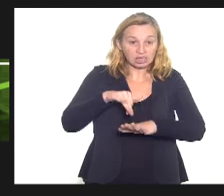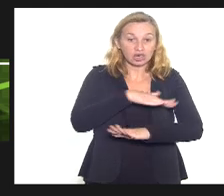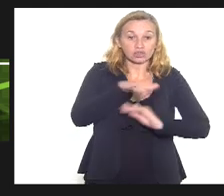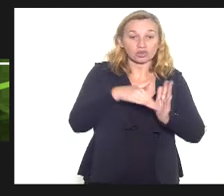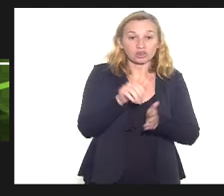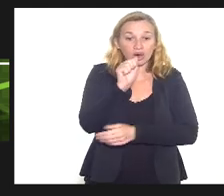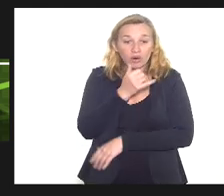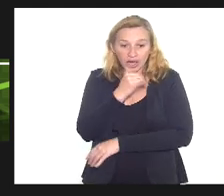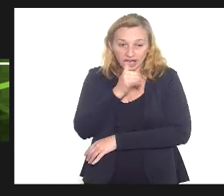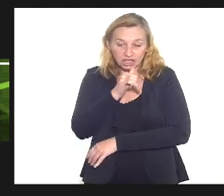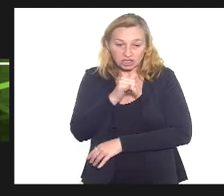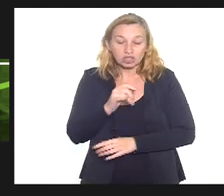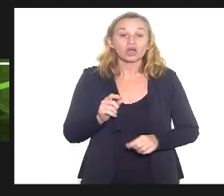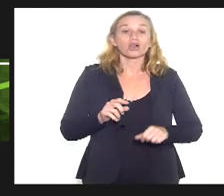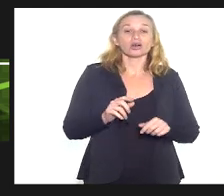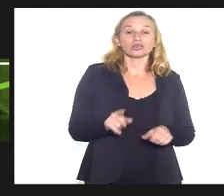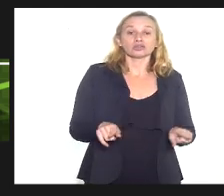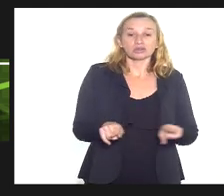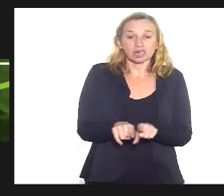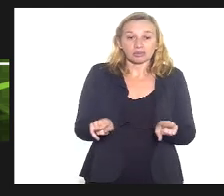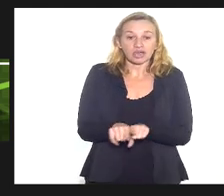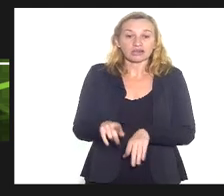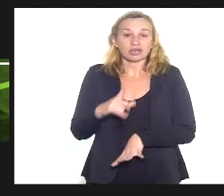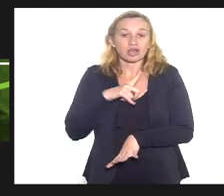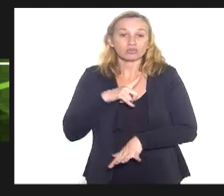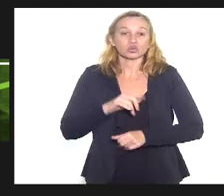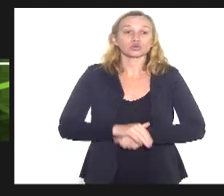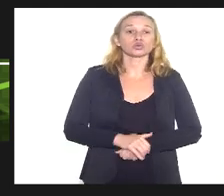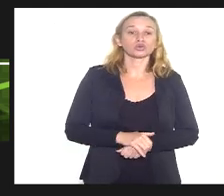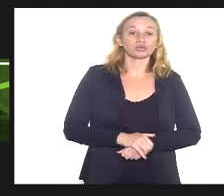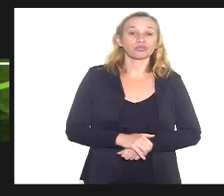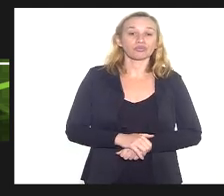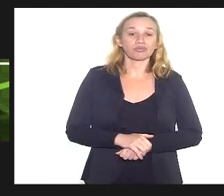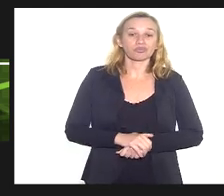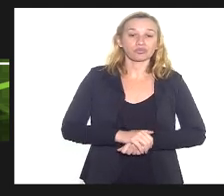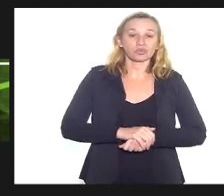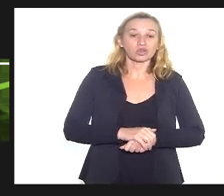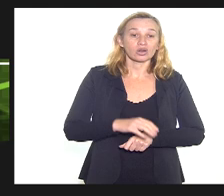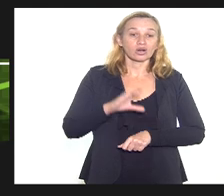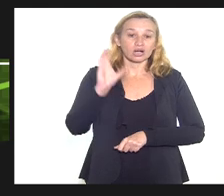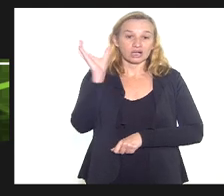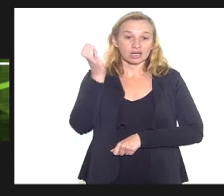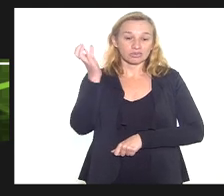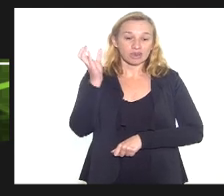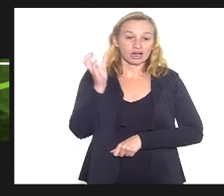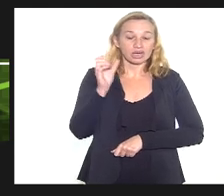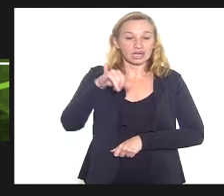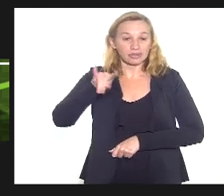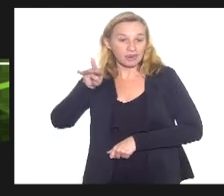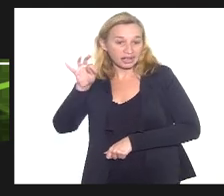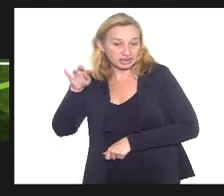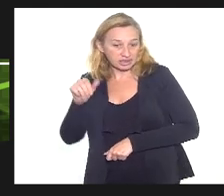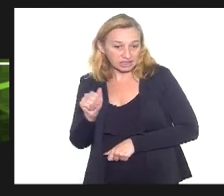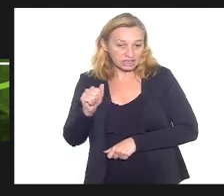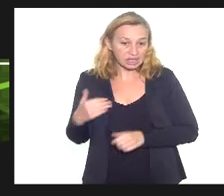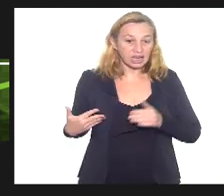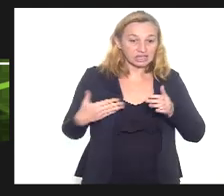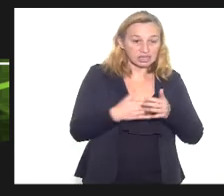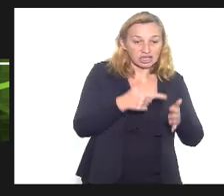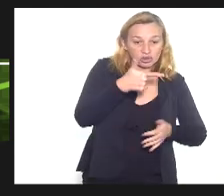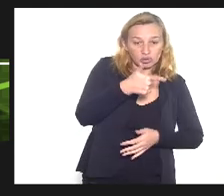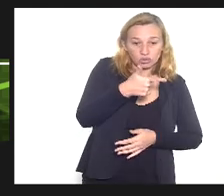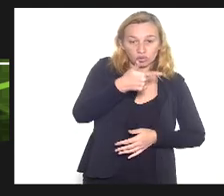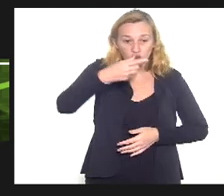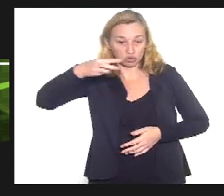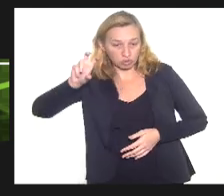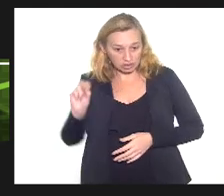Energy. Possuímos também uma ambição climática de, até